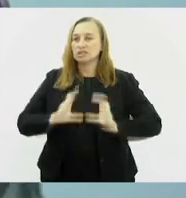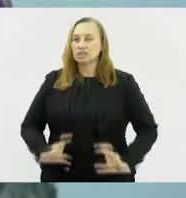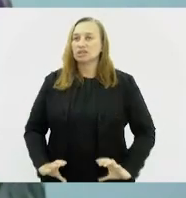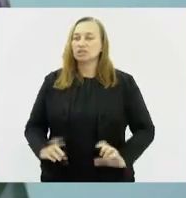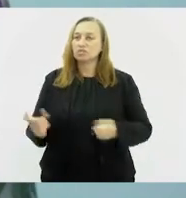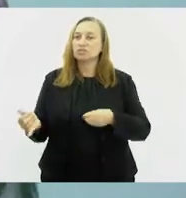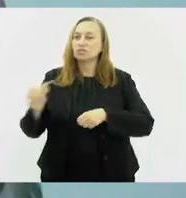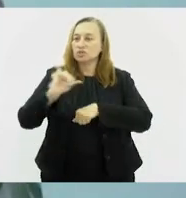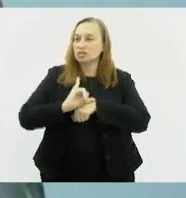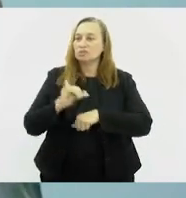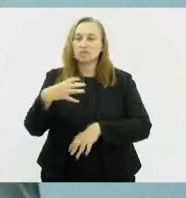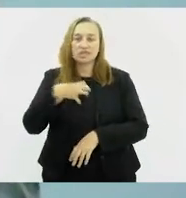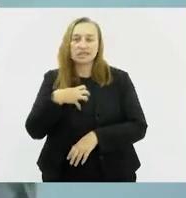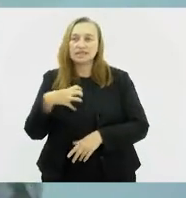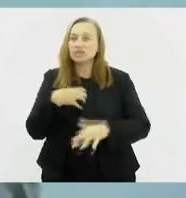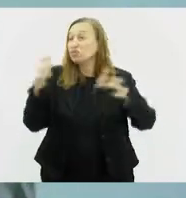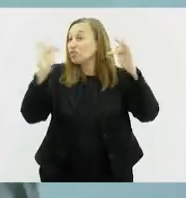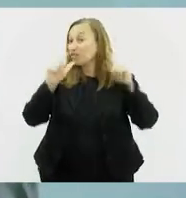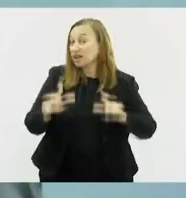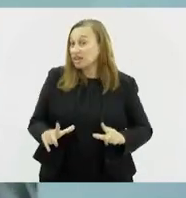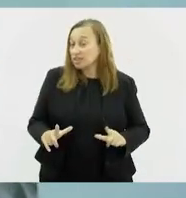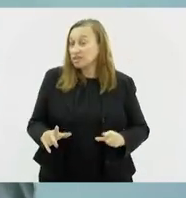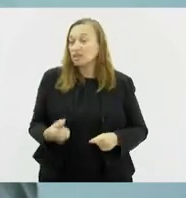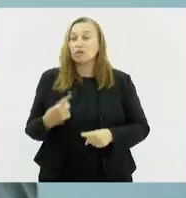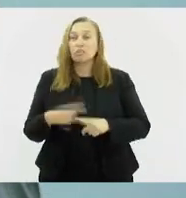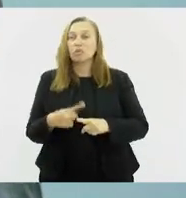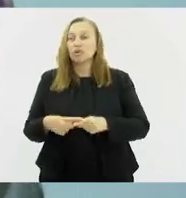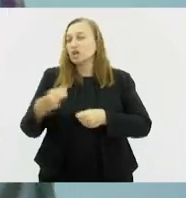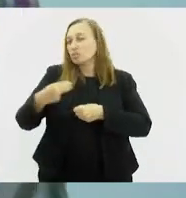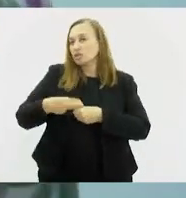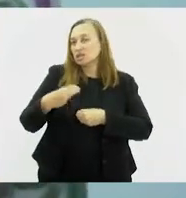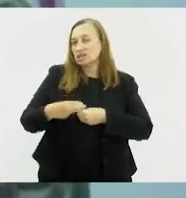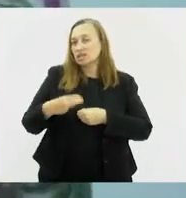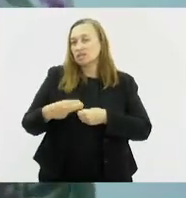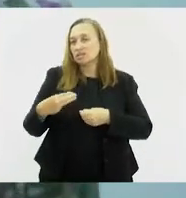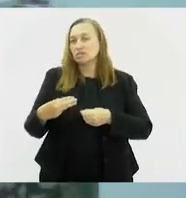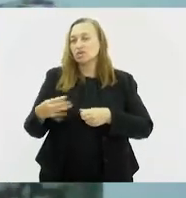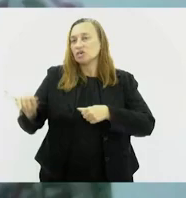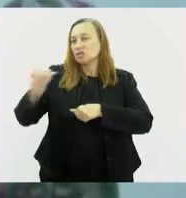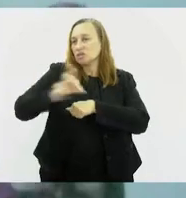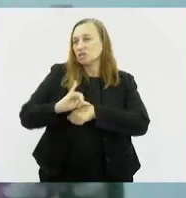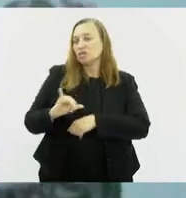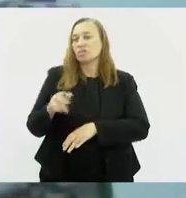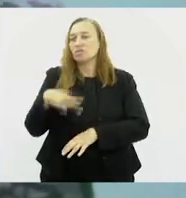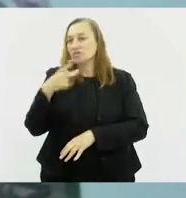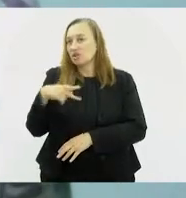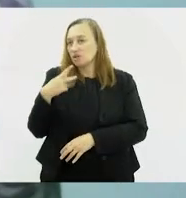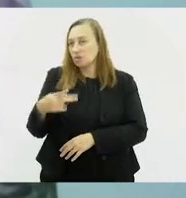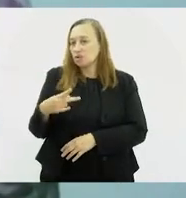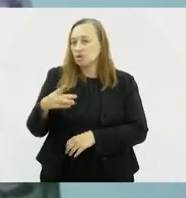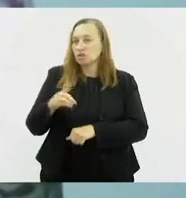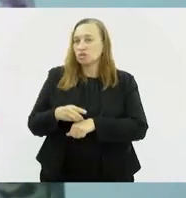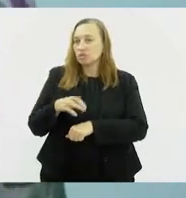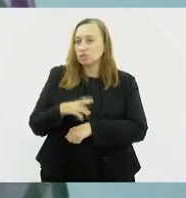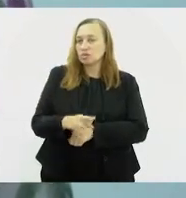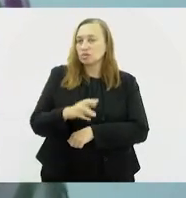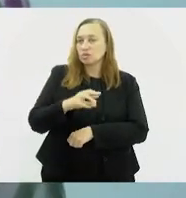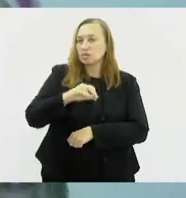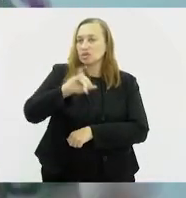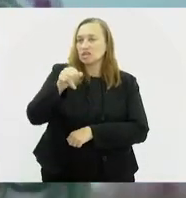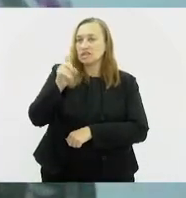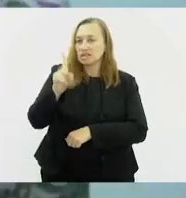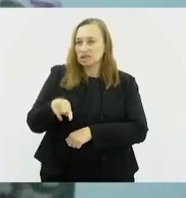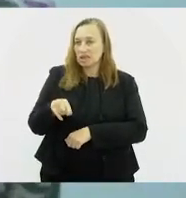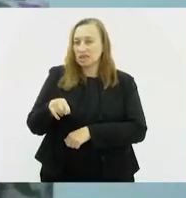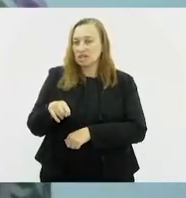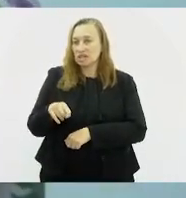me sinto muito feliz, porque o município de Volta Redonda, como bem disse o doutor Zé Roberto, que